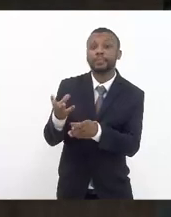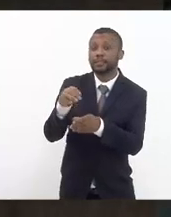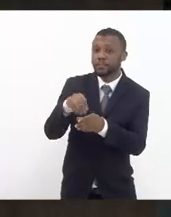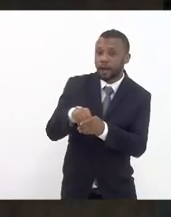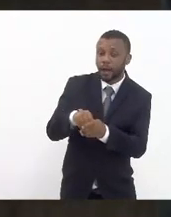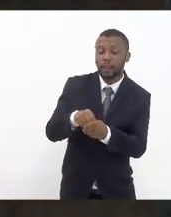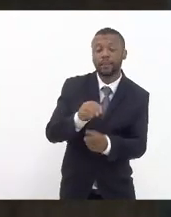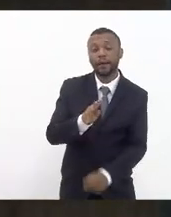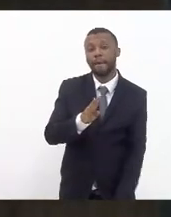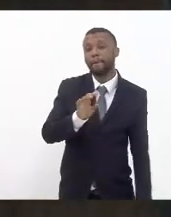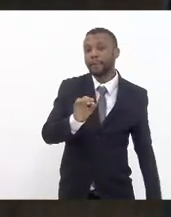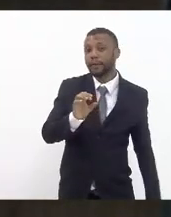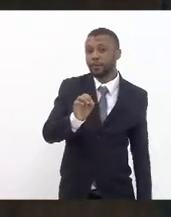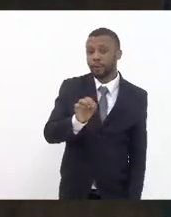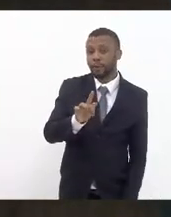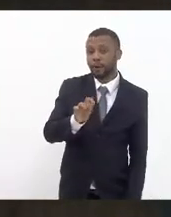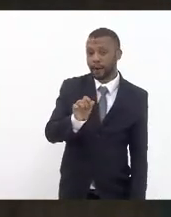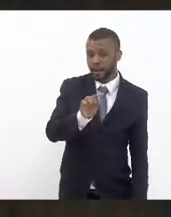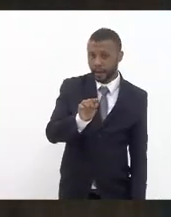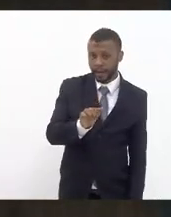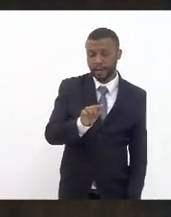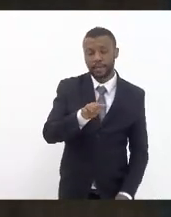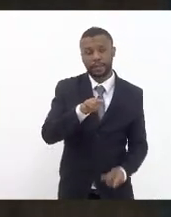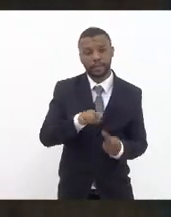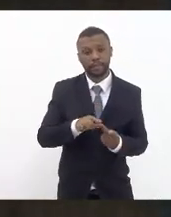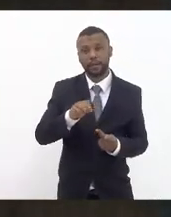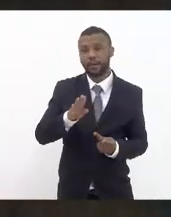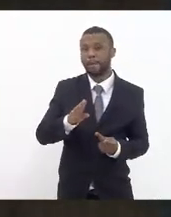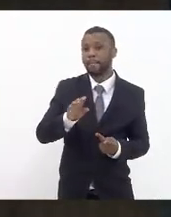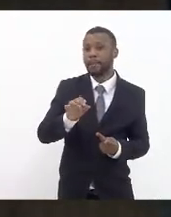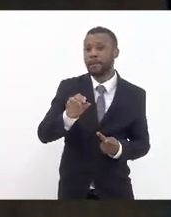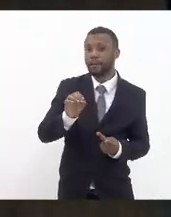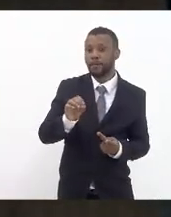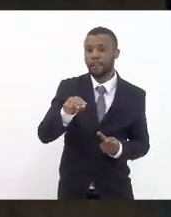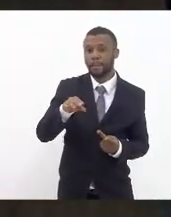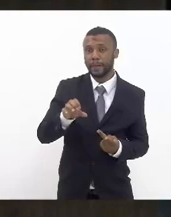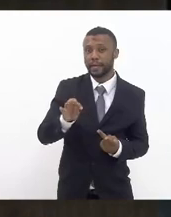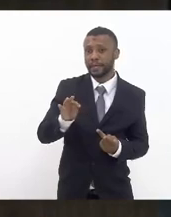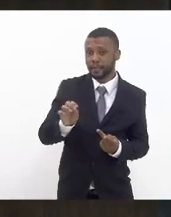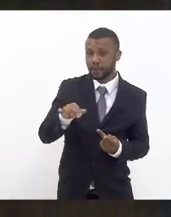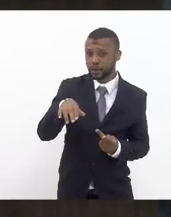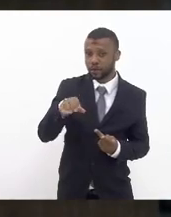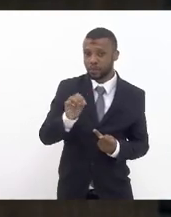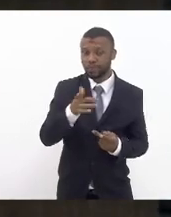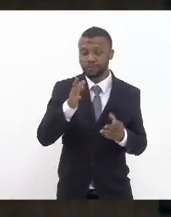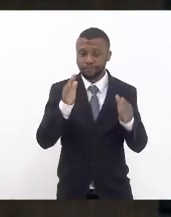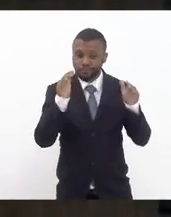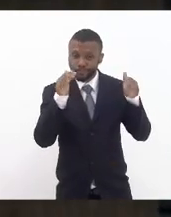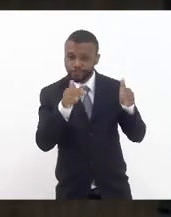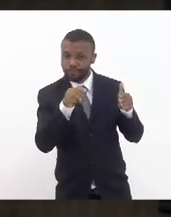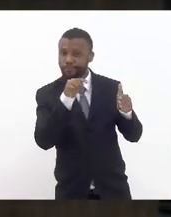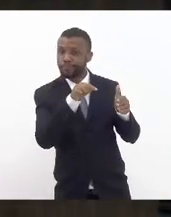e biometano. No mérito, pela Comissão de Minas e Energias, voto